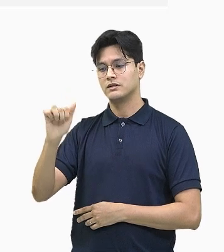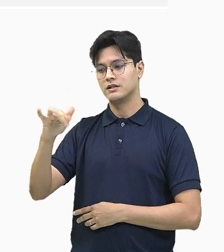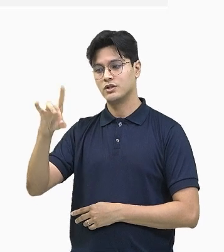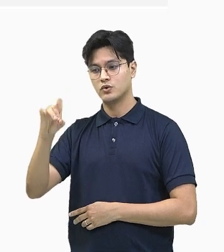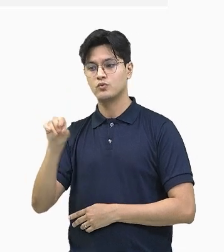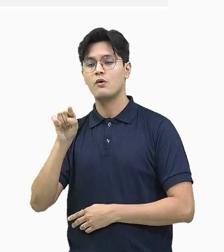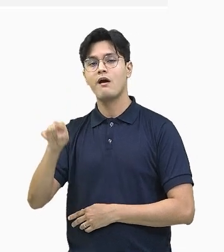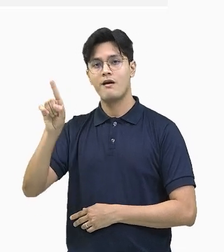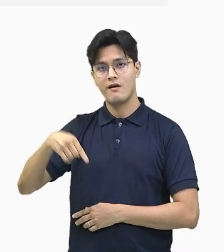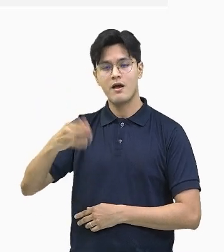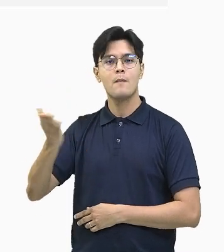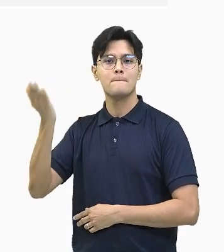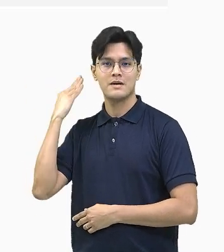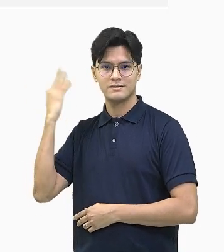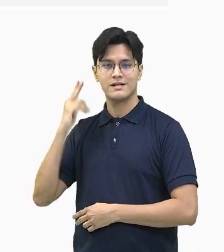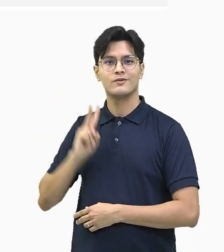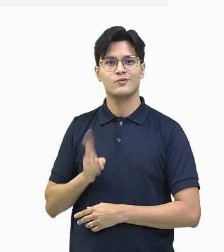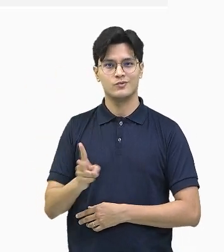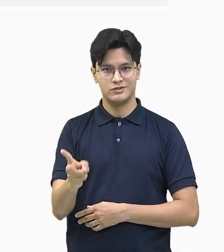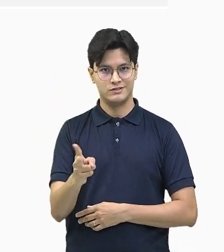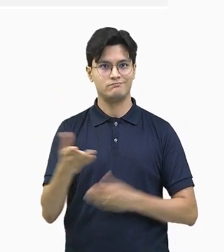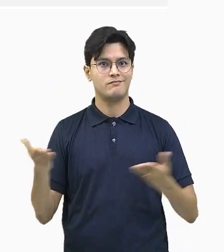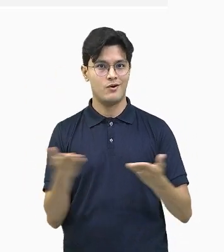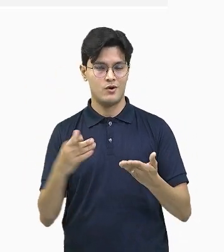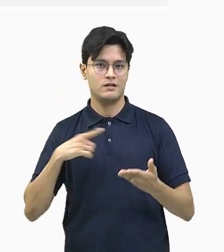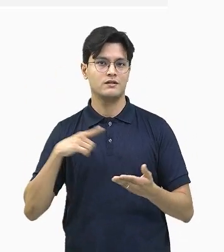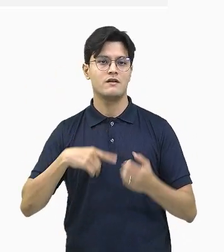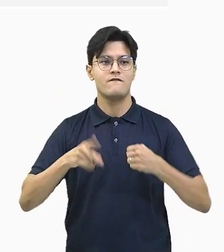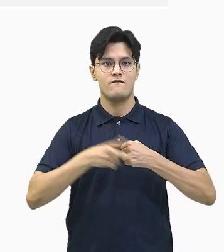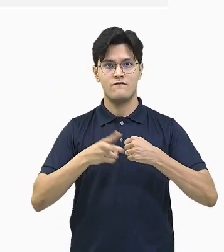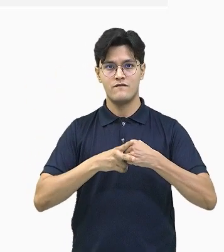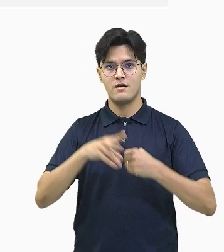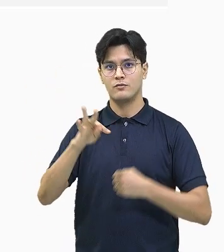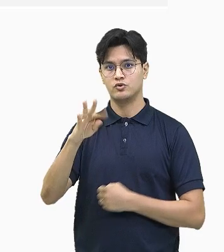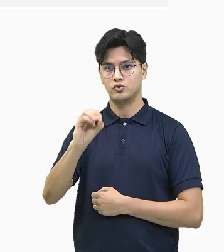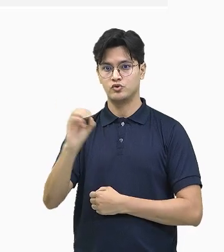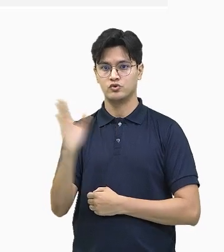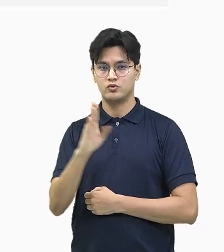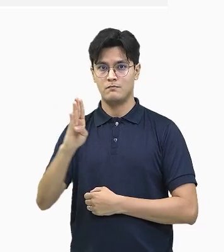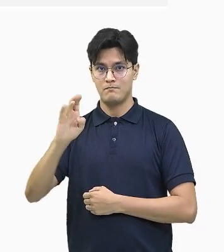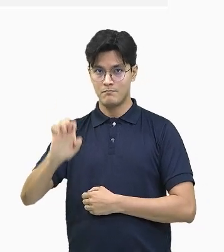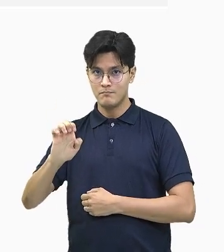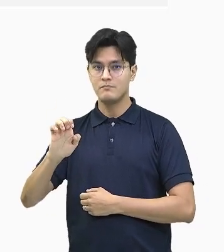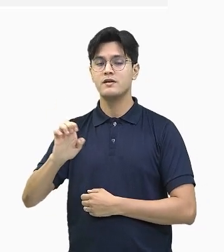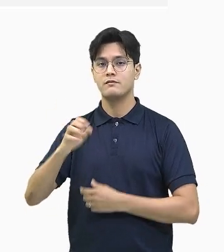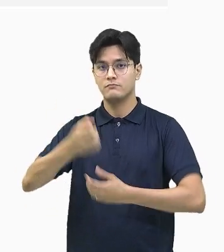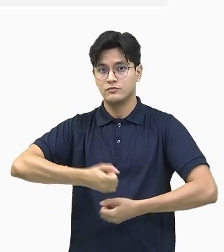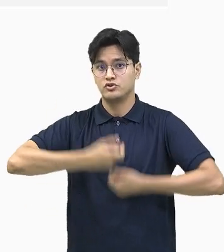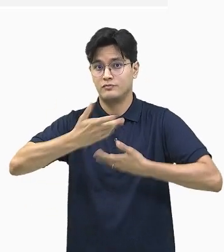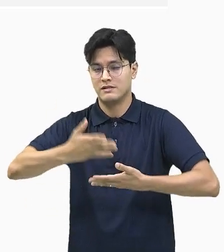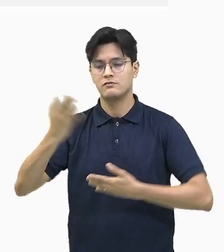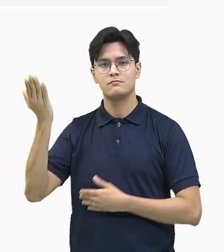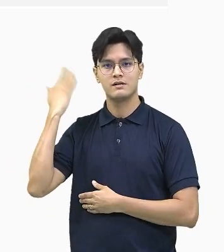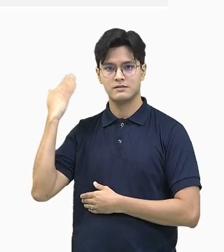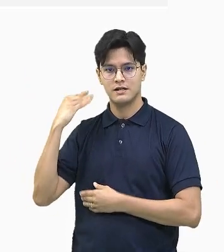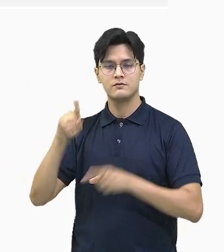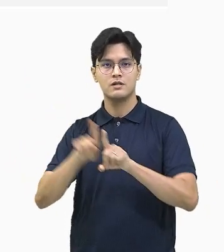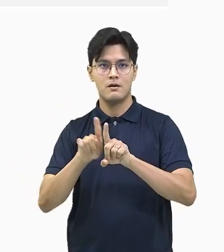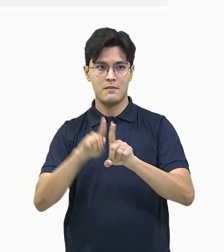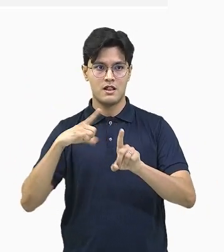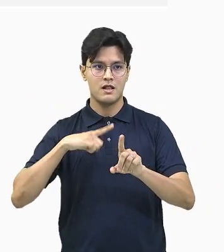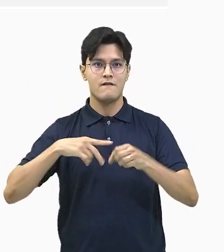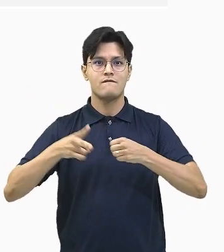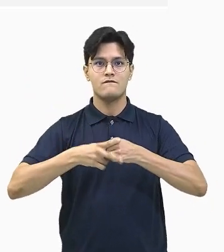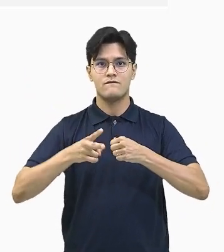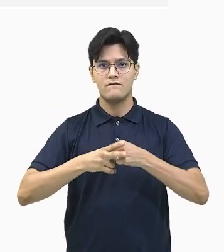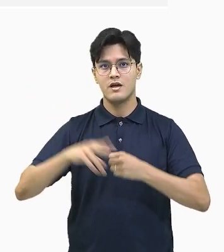ter o nosso verbo to be, só que no passado, né? E eu vou ter o verbo principal. Veja que o